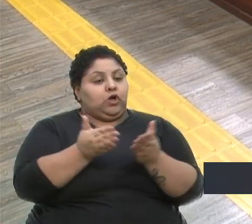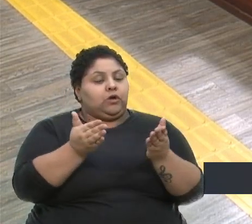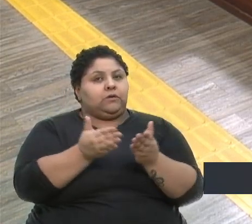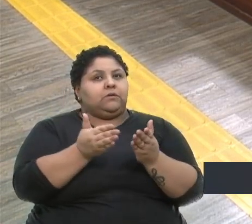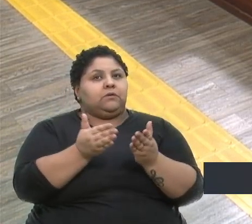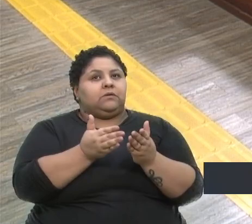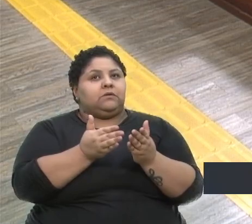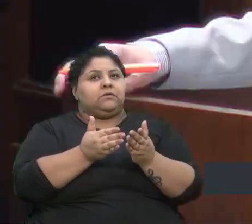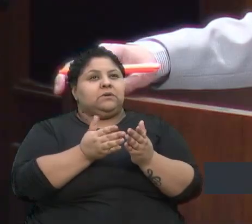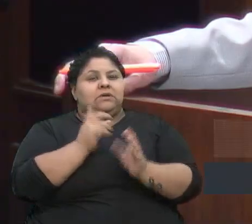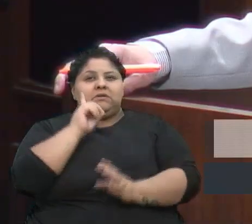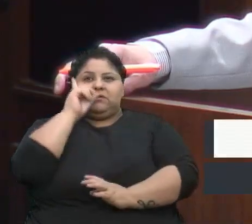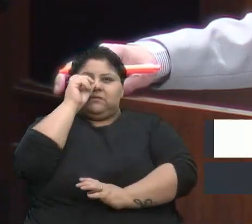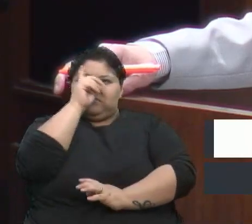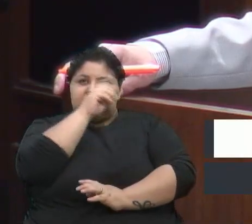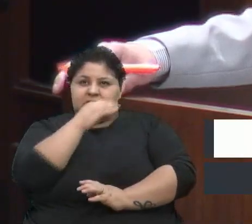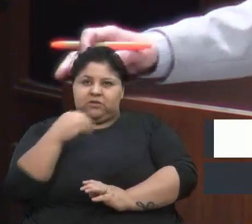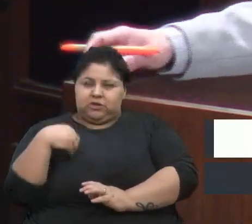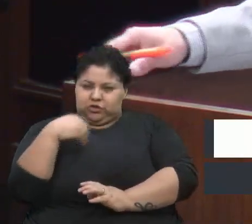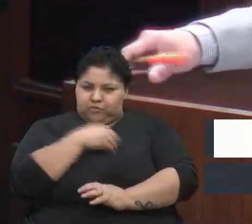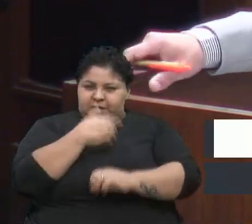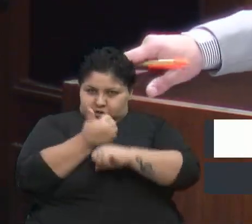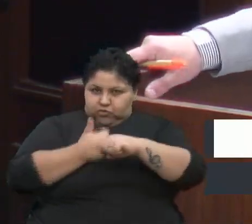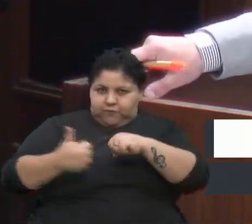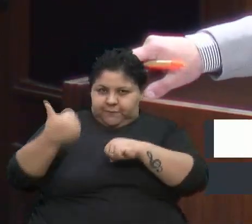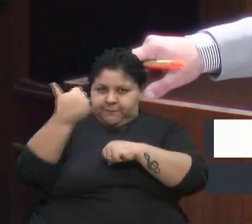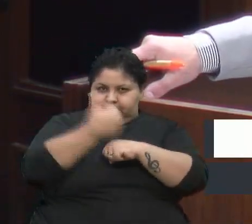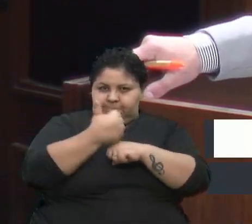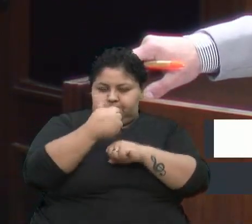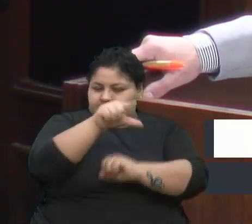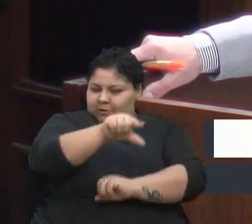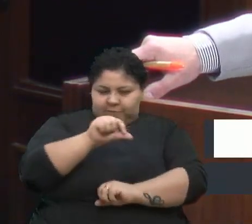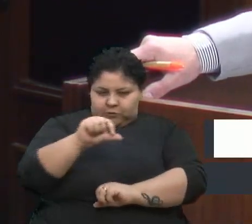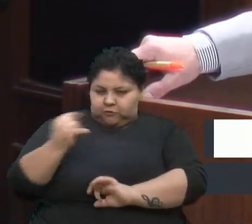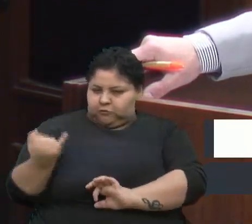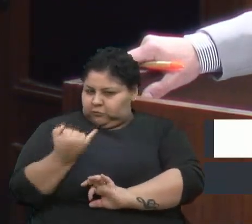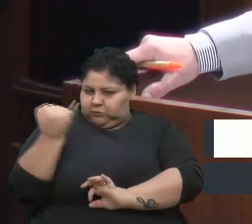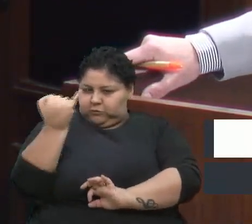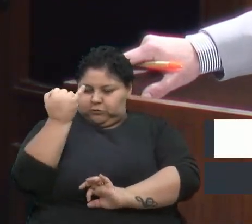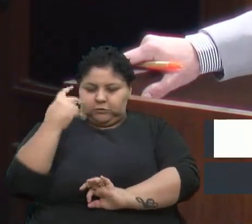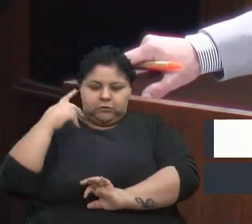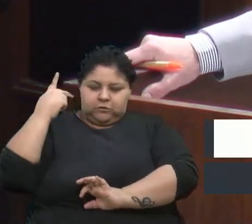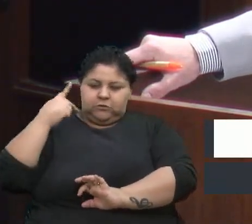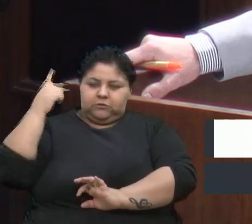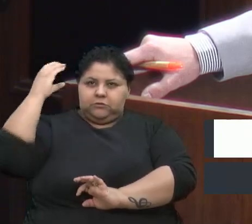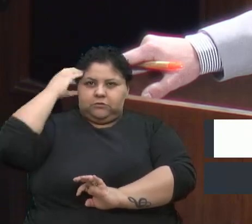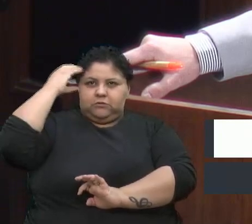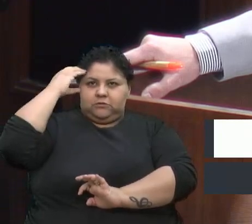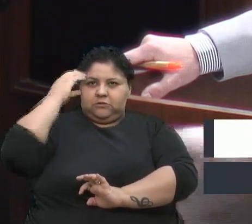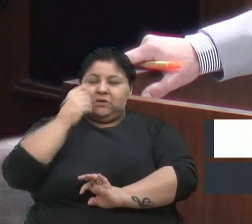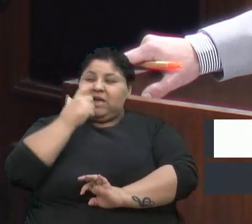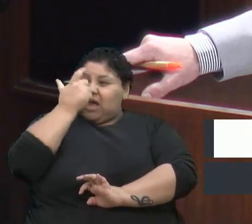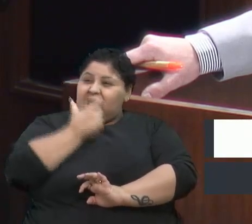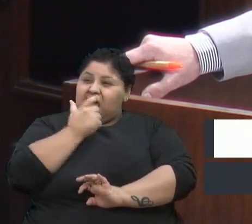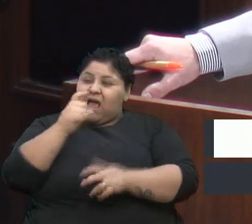essa dificuldade do médico volante é uma sugestão importante do vereador Cadore. Acho que o Executivo